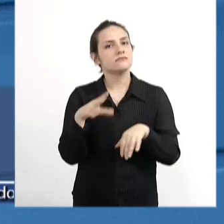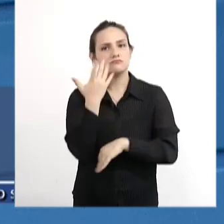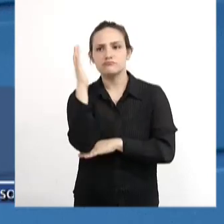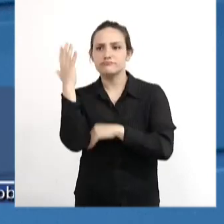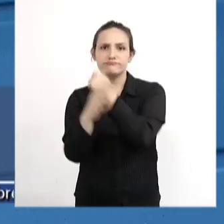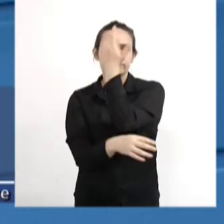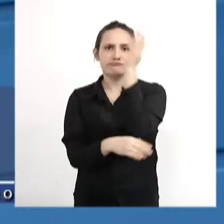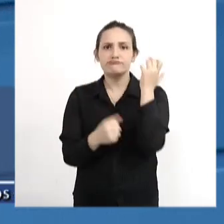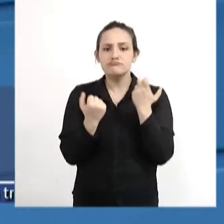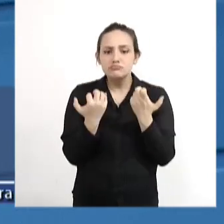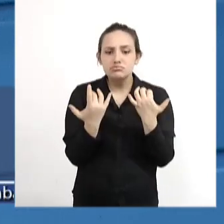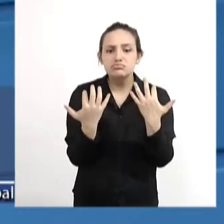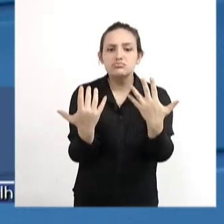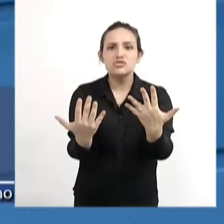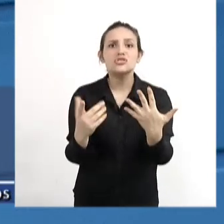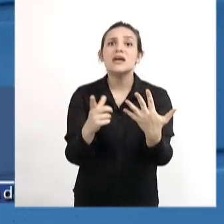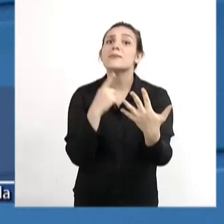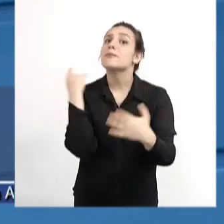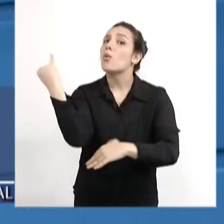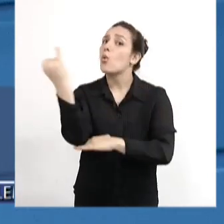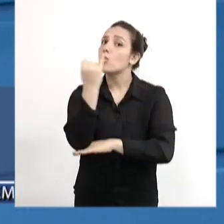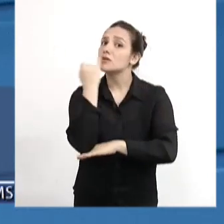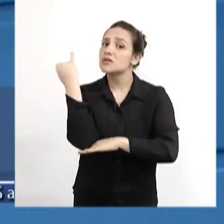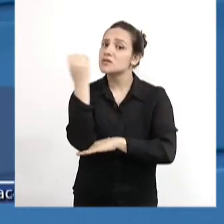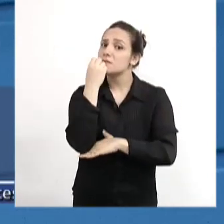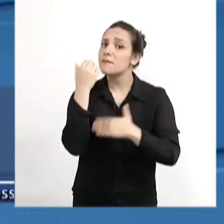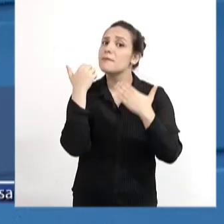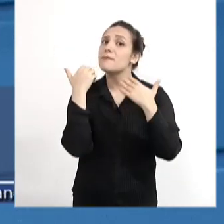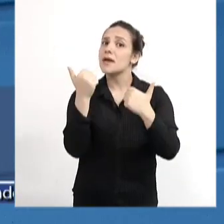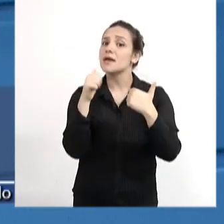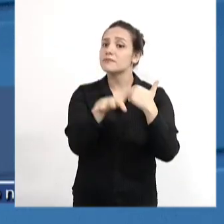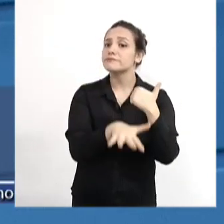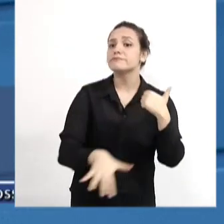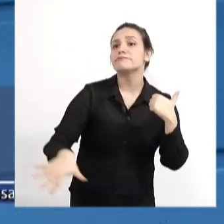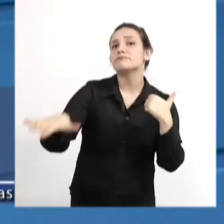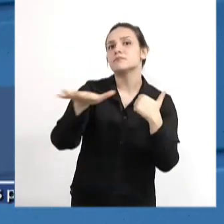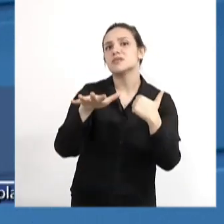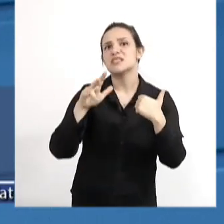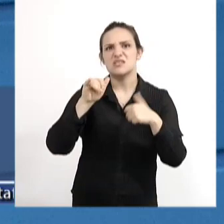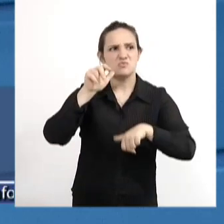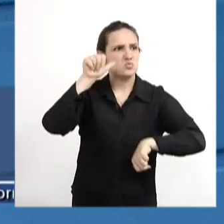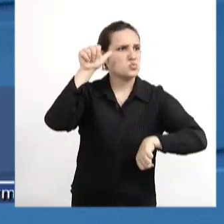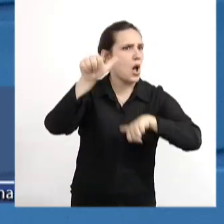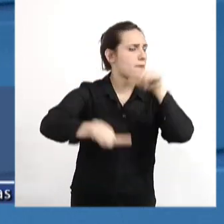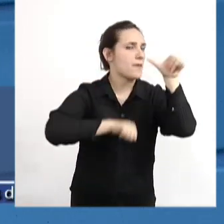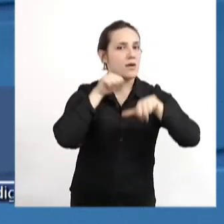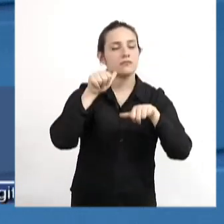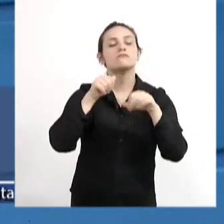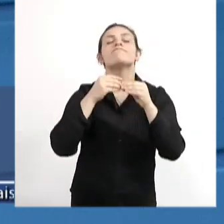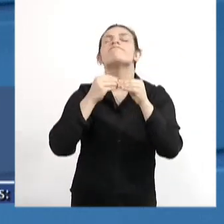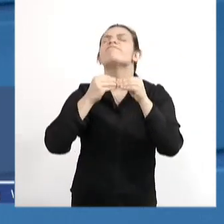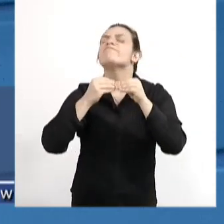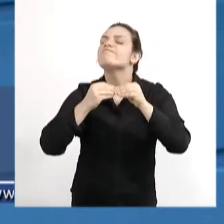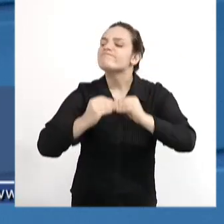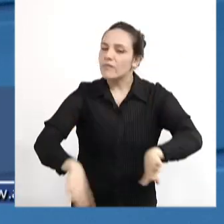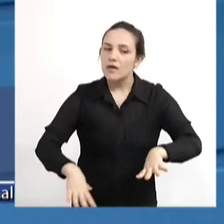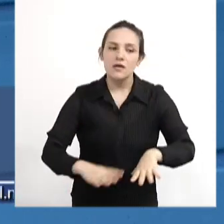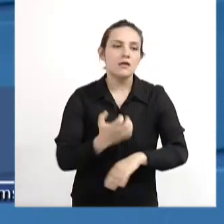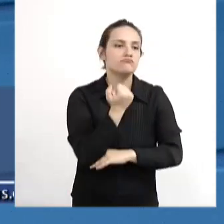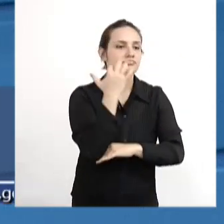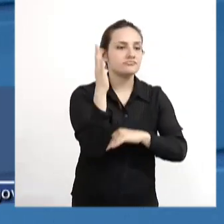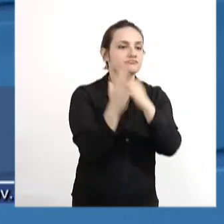para o ecossistema. Portanto, a mínima alteração significa um terrível impacto na fauna e flora